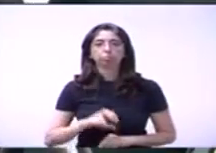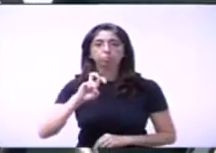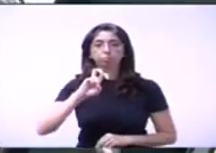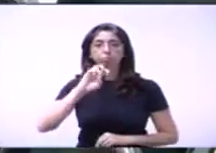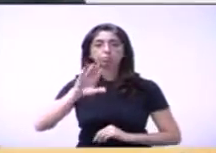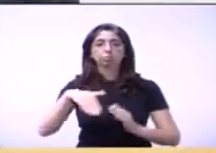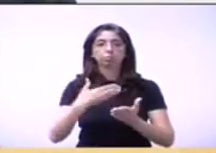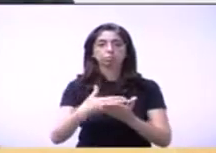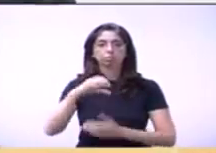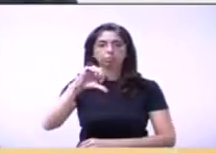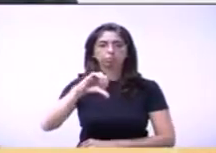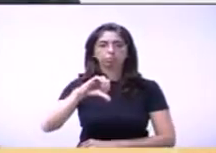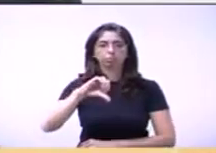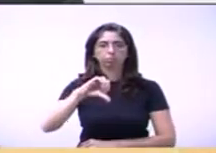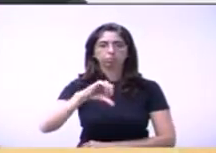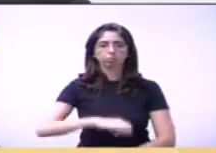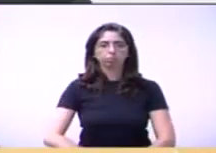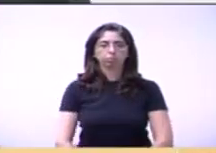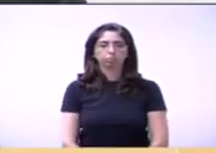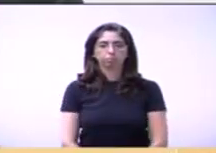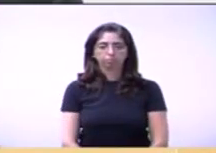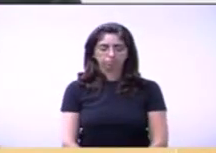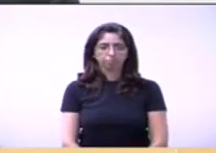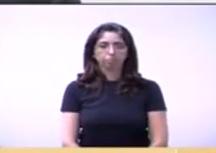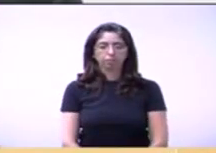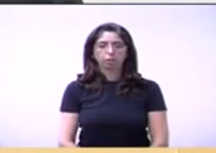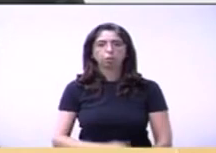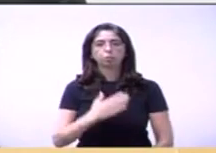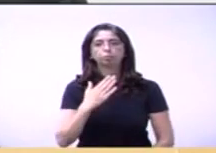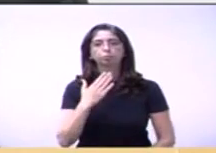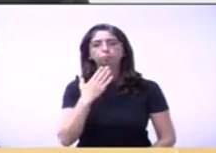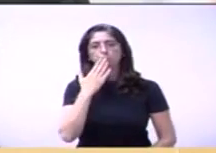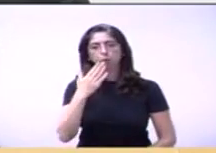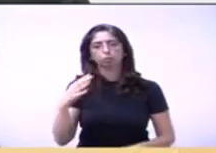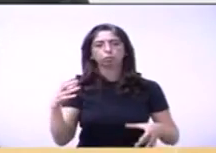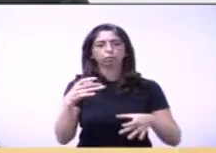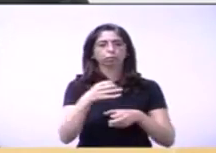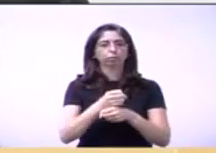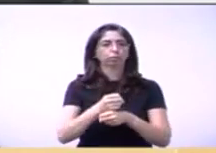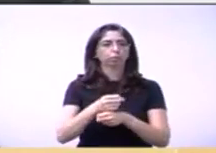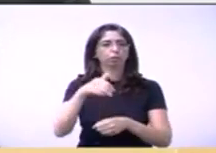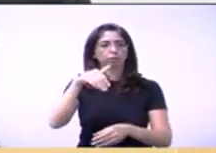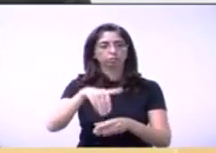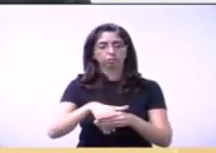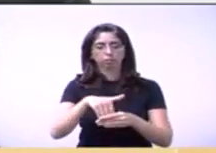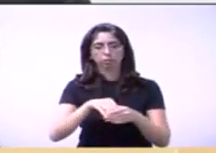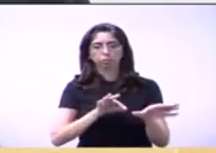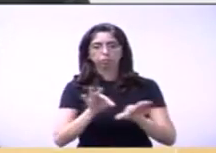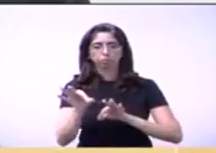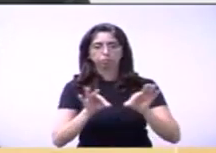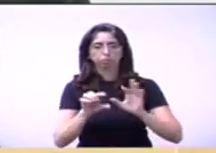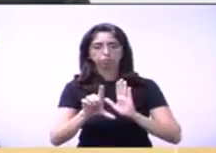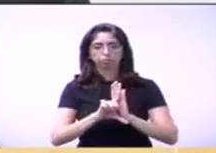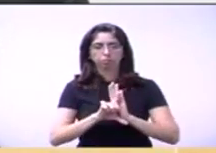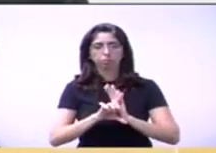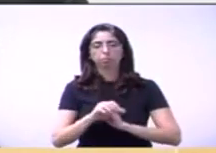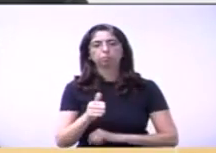9. O pedido de votação em bloco dos projetos de lei